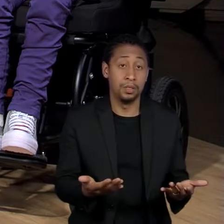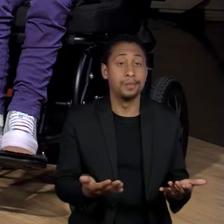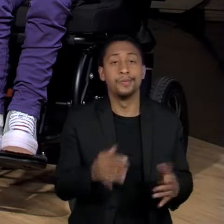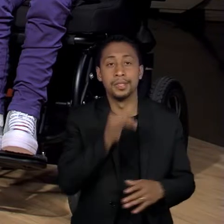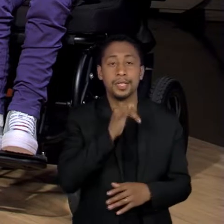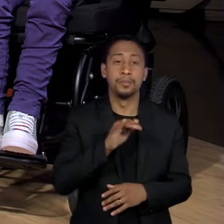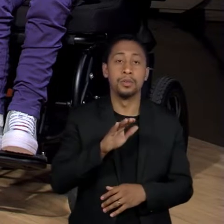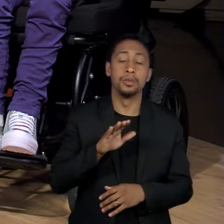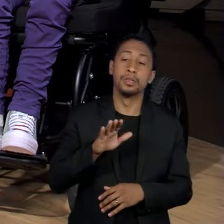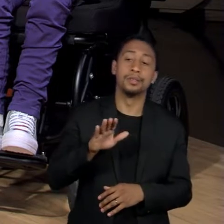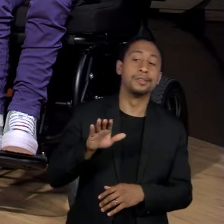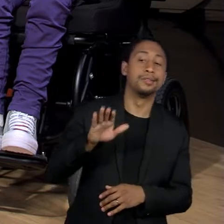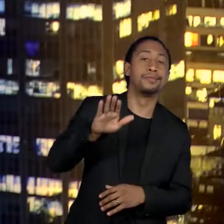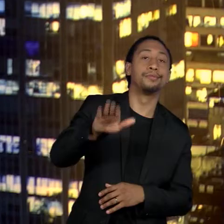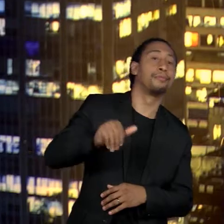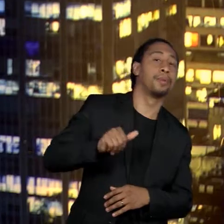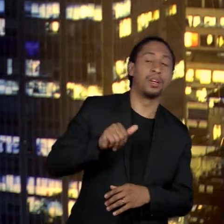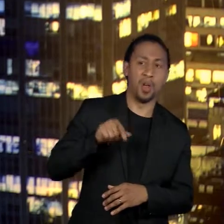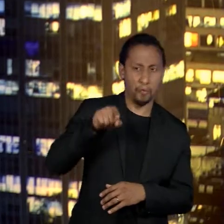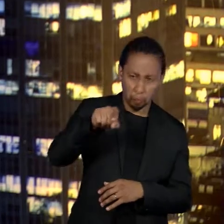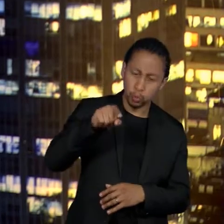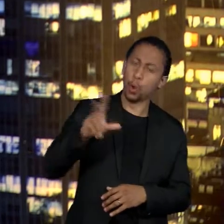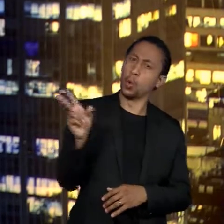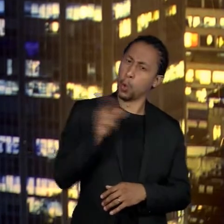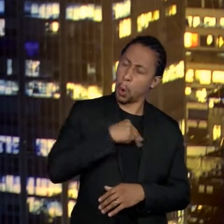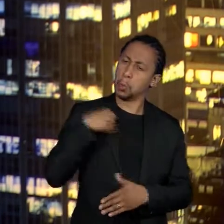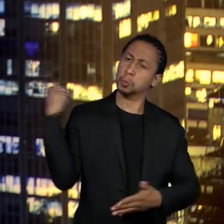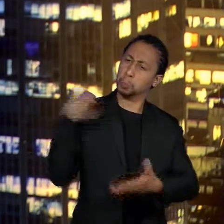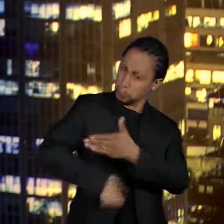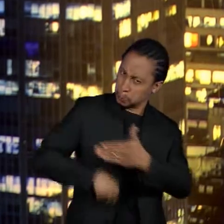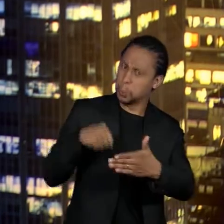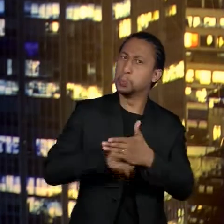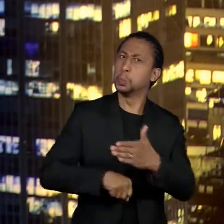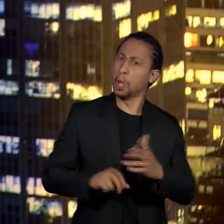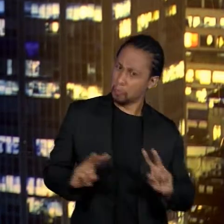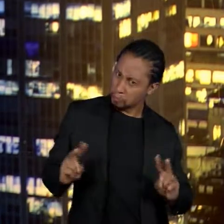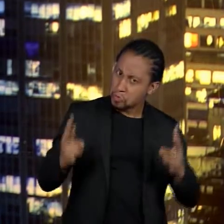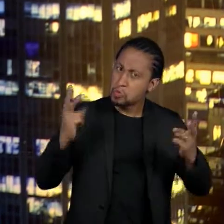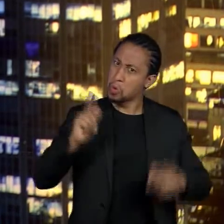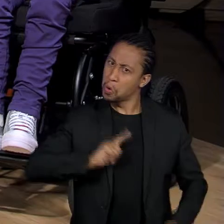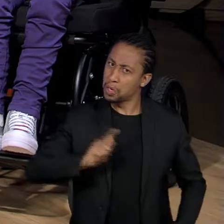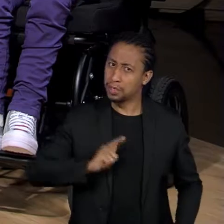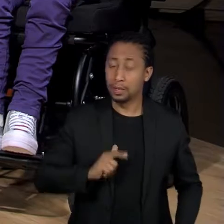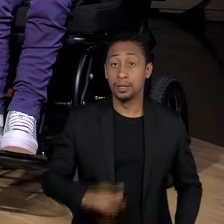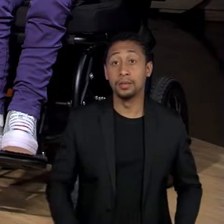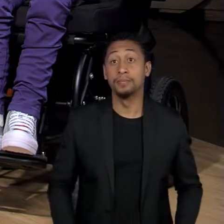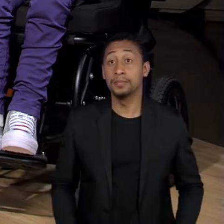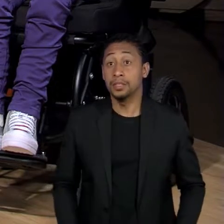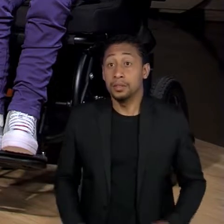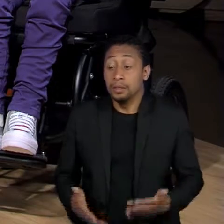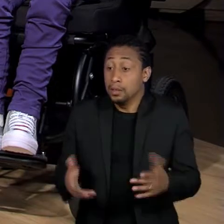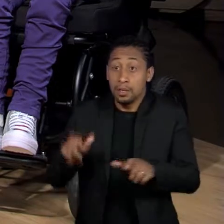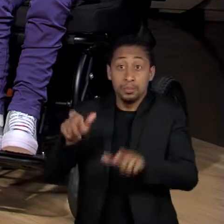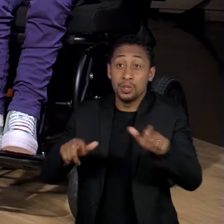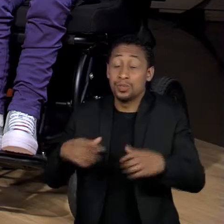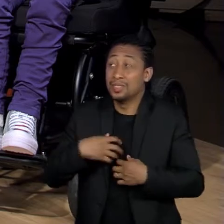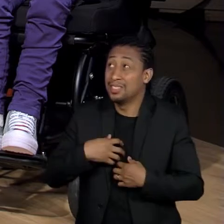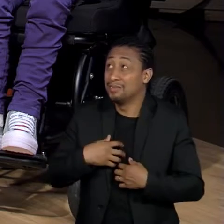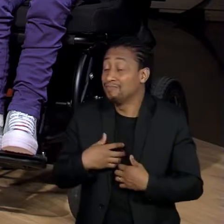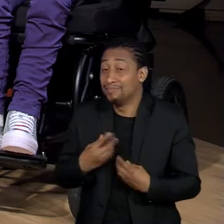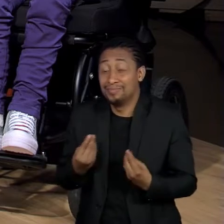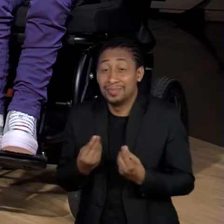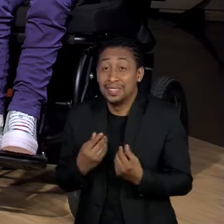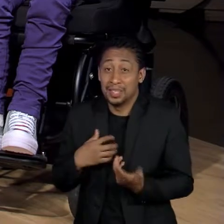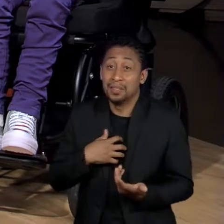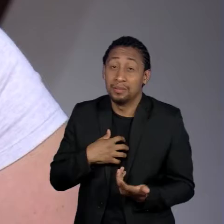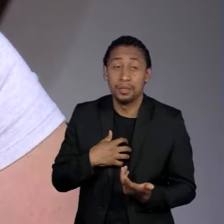chama, você, que guerreira, que vitorioso. Isso desumaniza a pessoa. Quando você chega para uma pessoa